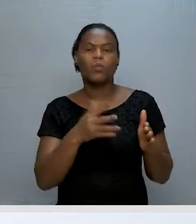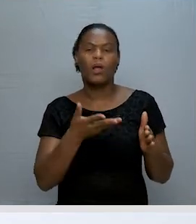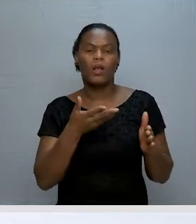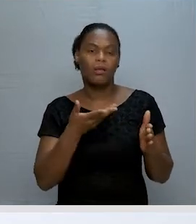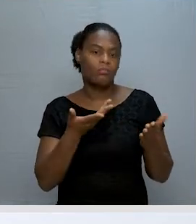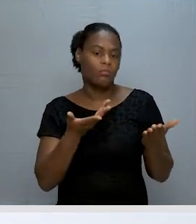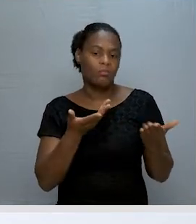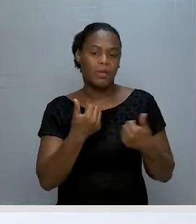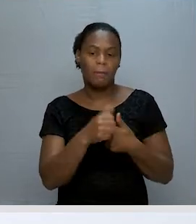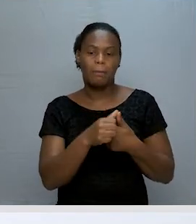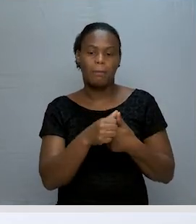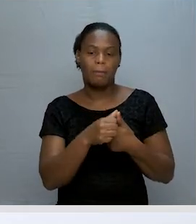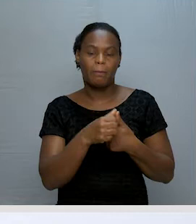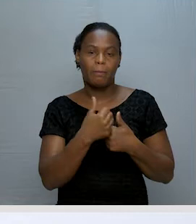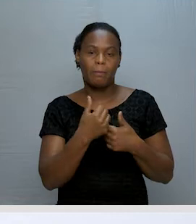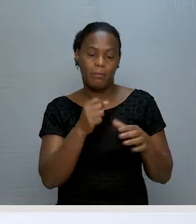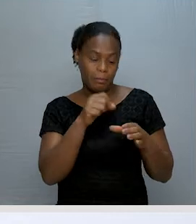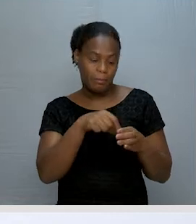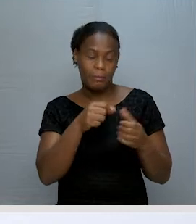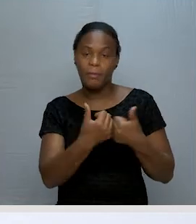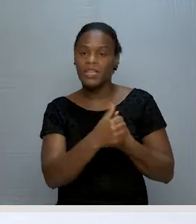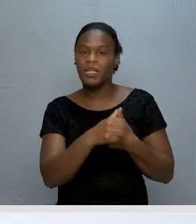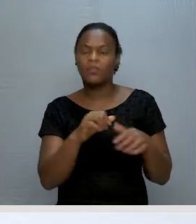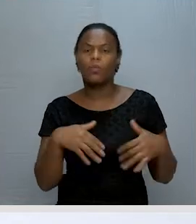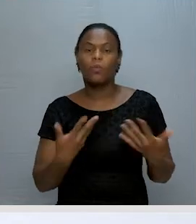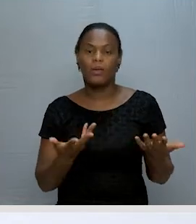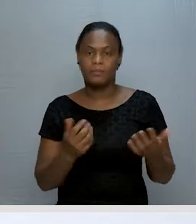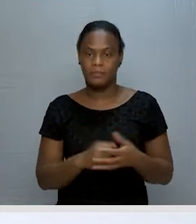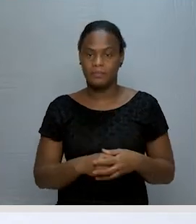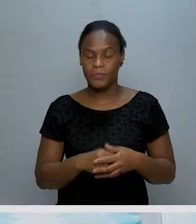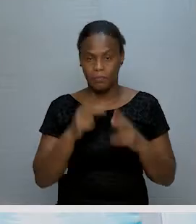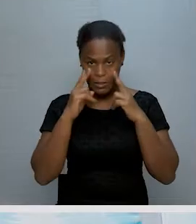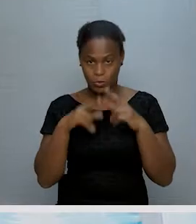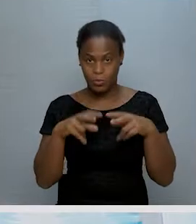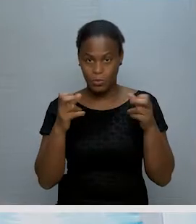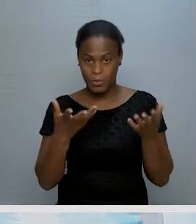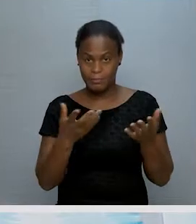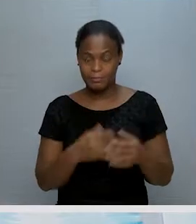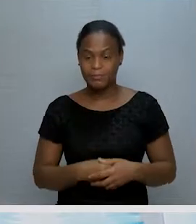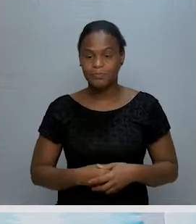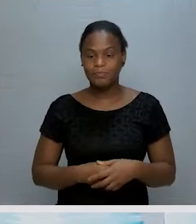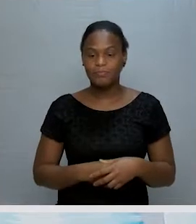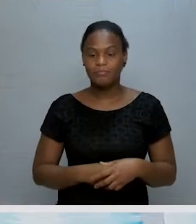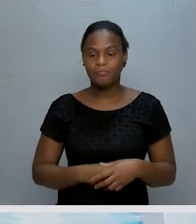parte que foi plantada com batatas? Vamos descobrir?